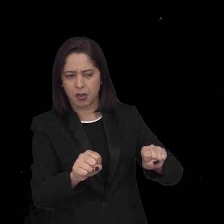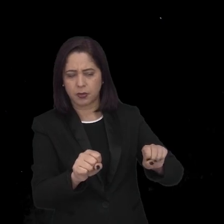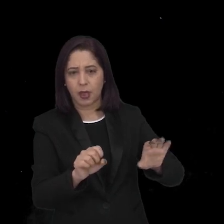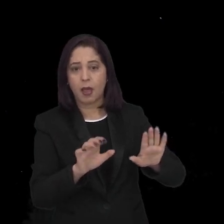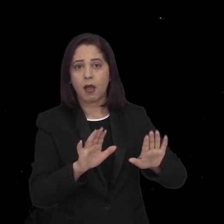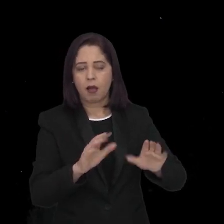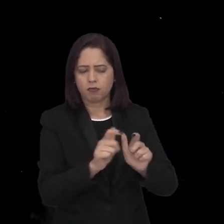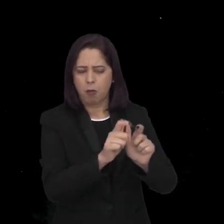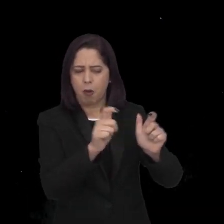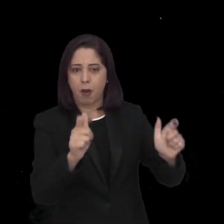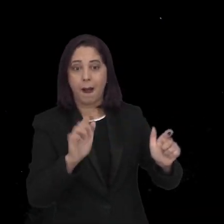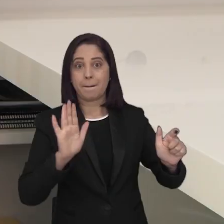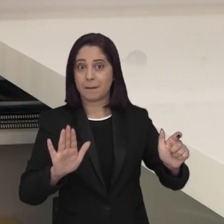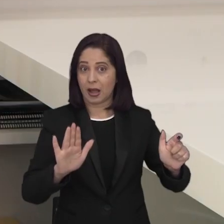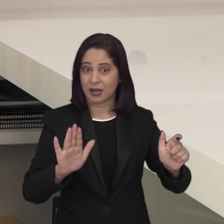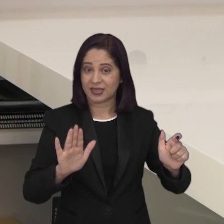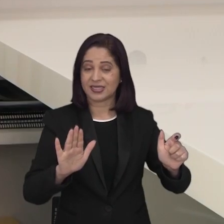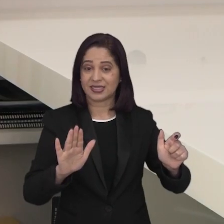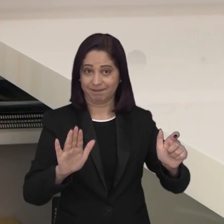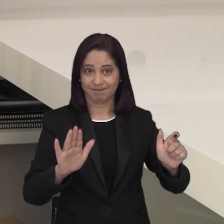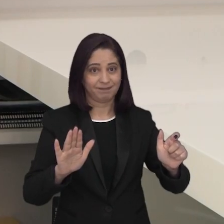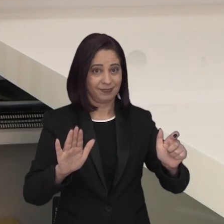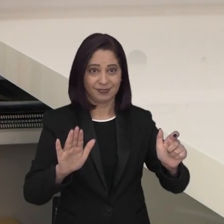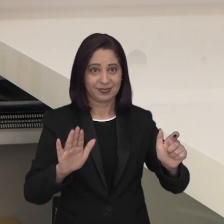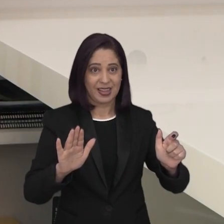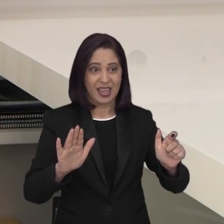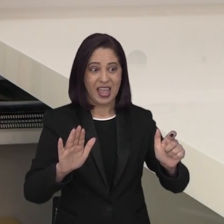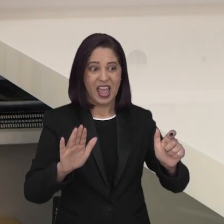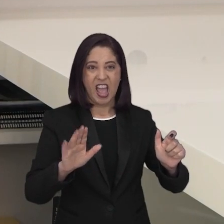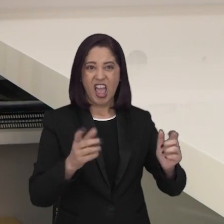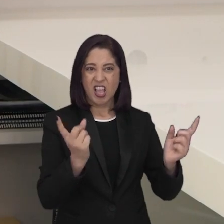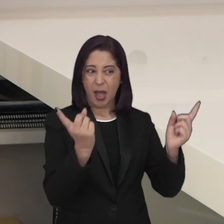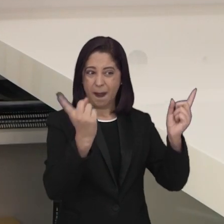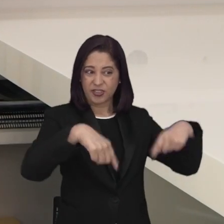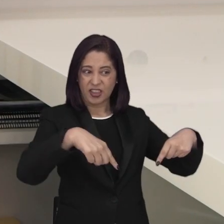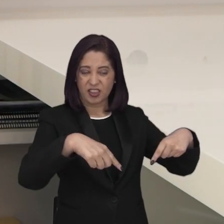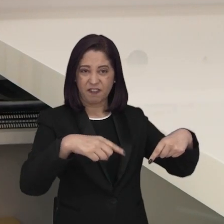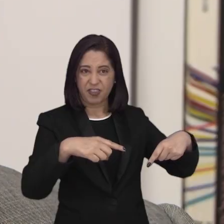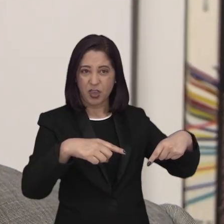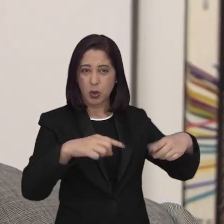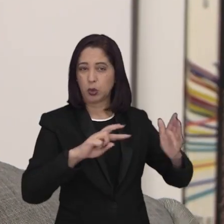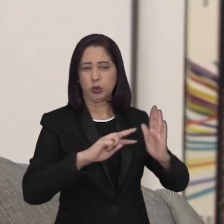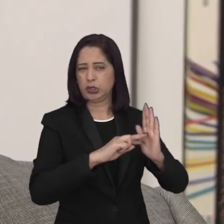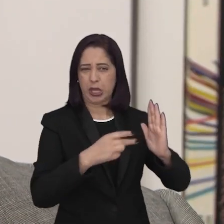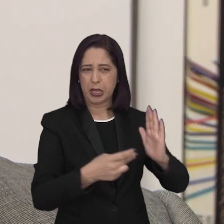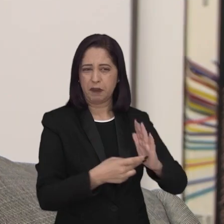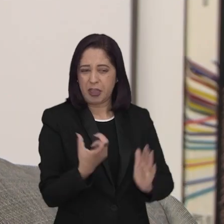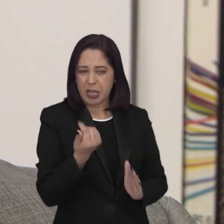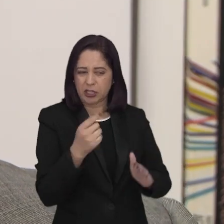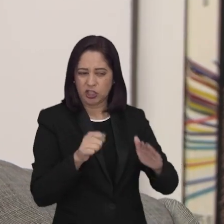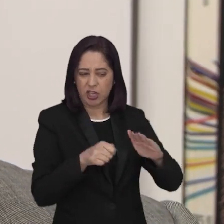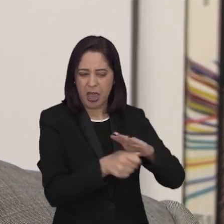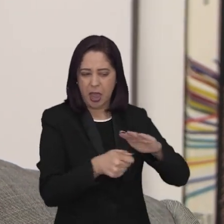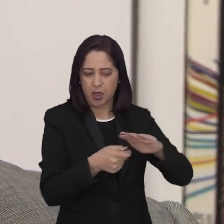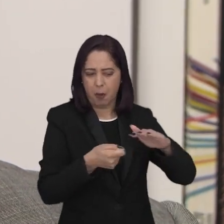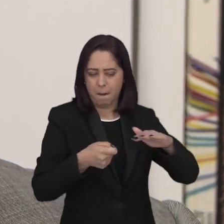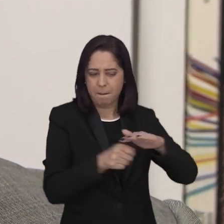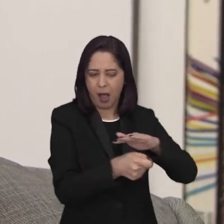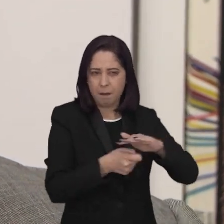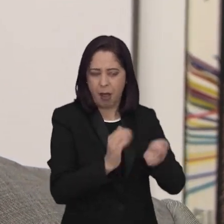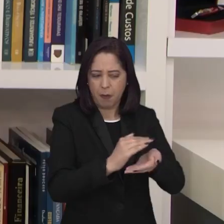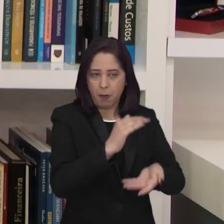e segurança nos pagamentos, o economista reforça: as apostas não podem ser encaradas como uma forma